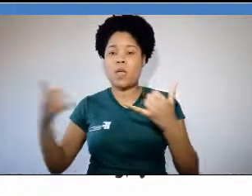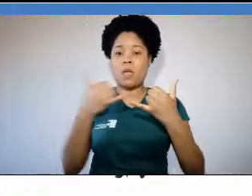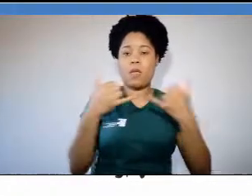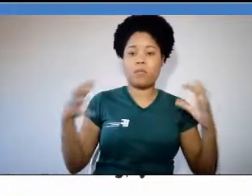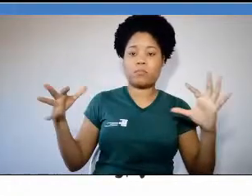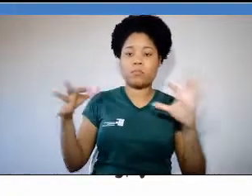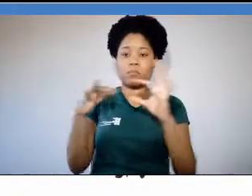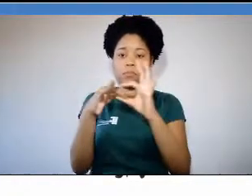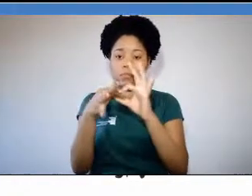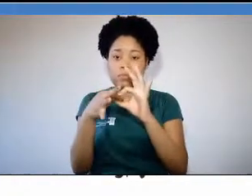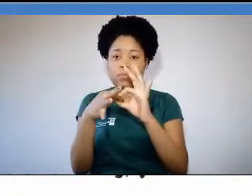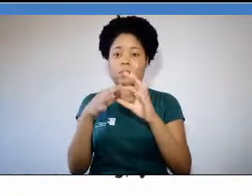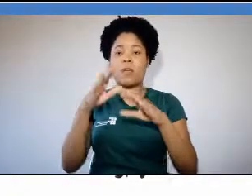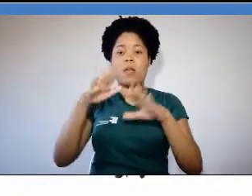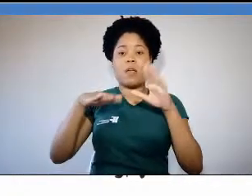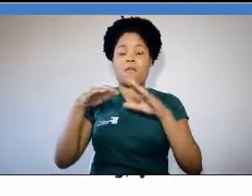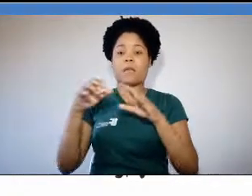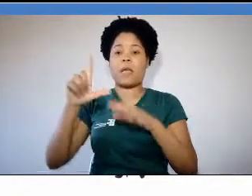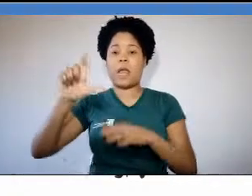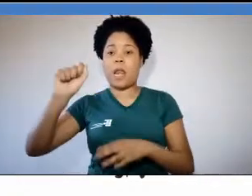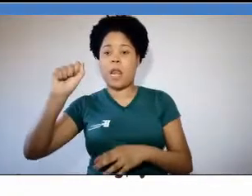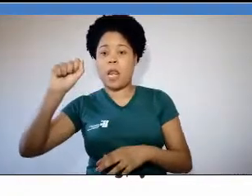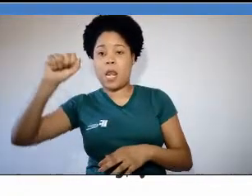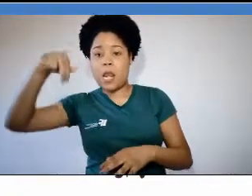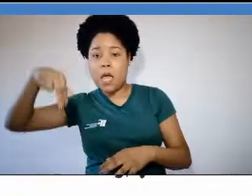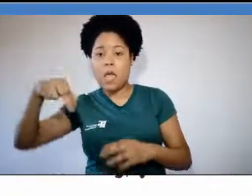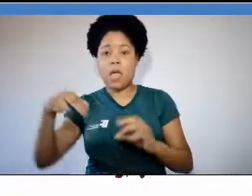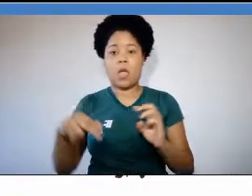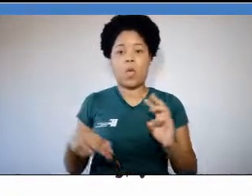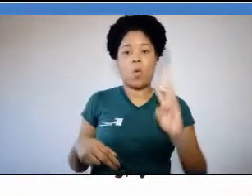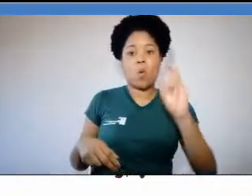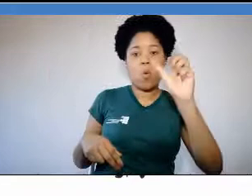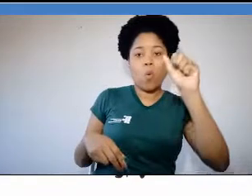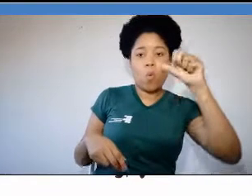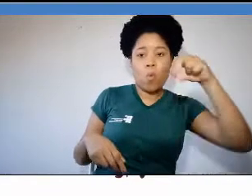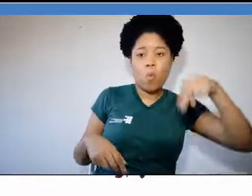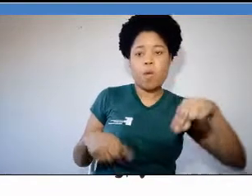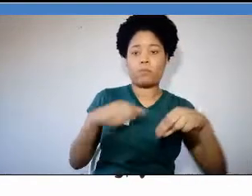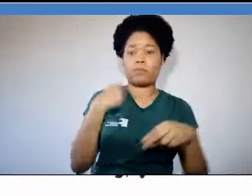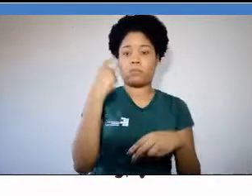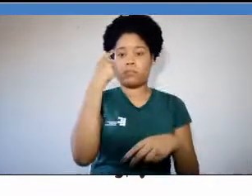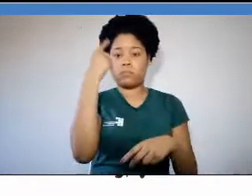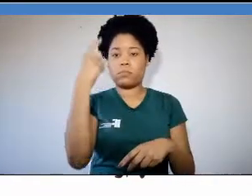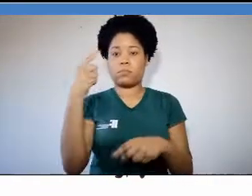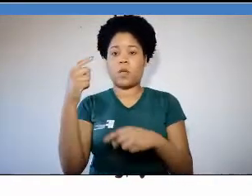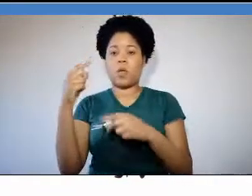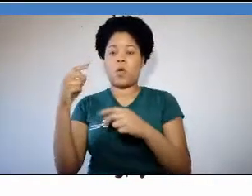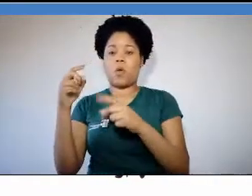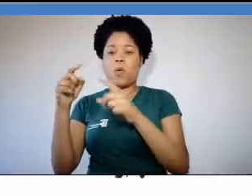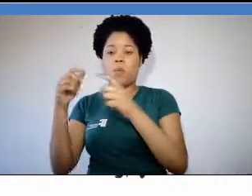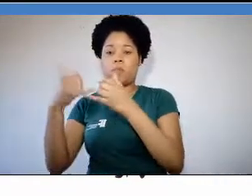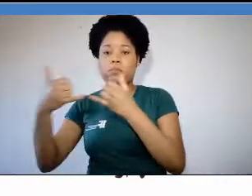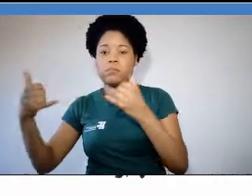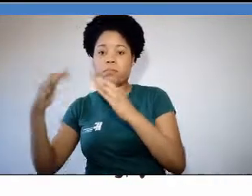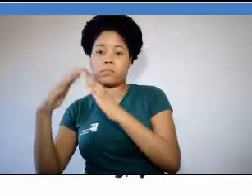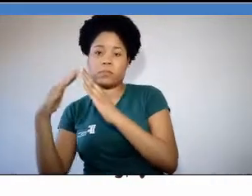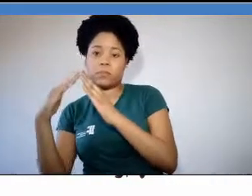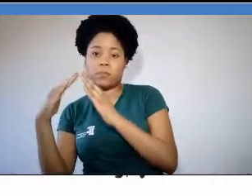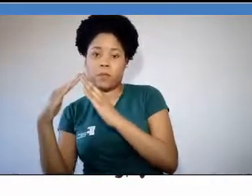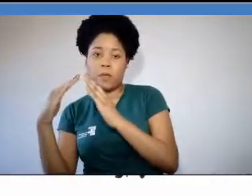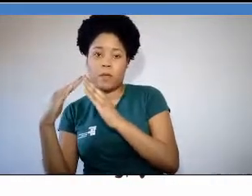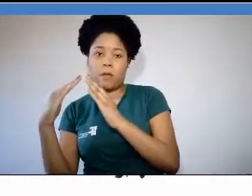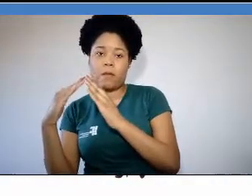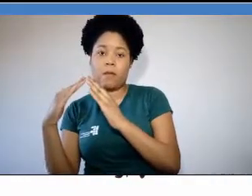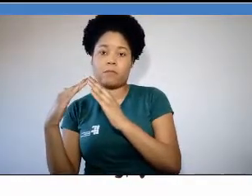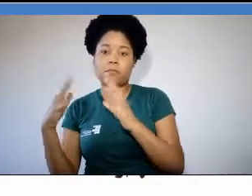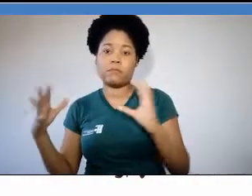duas redes, geralmente uma rede LAN com o WAN. Vamos pensar aqui uma rede doméstica que você pode ter lá na